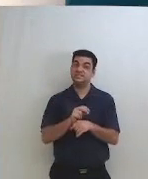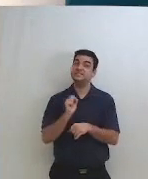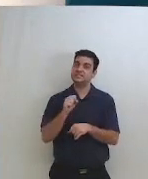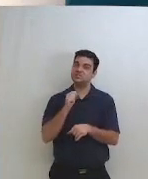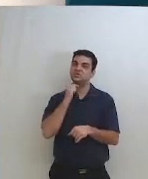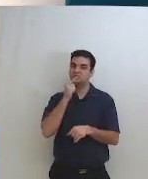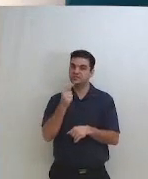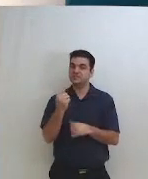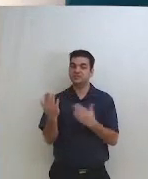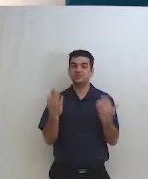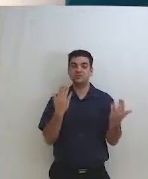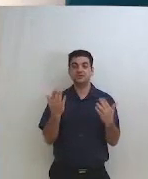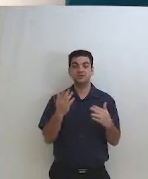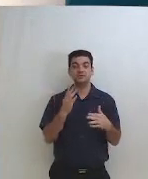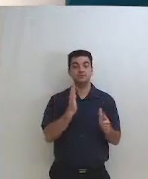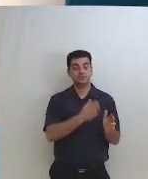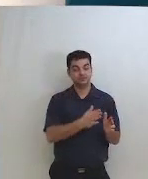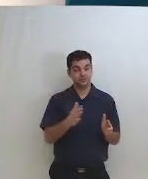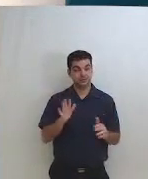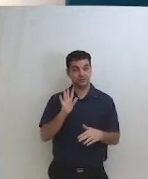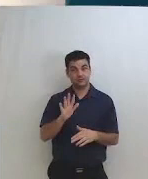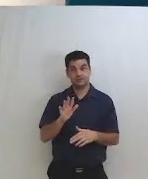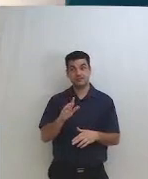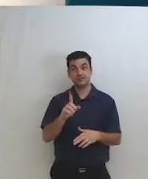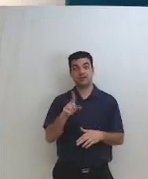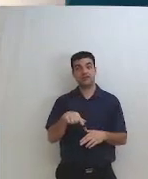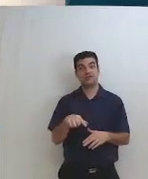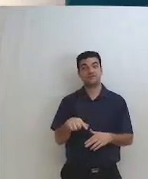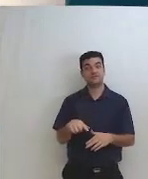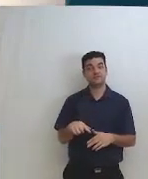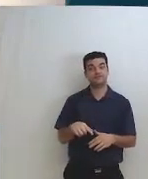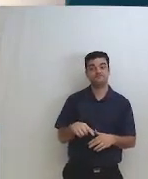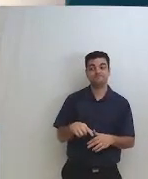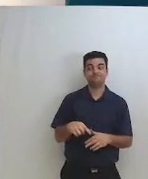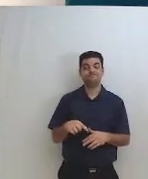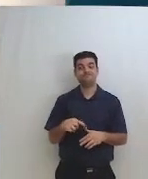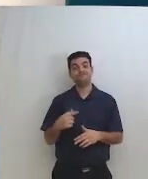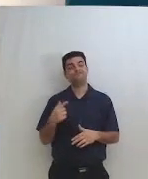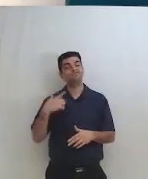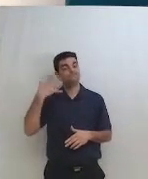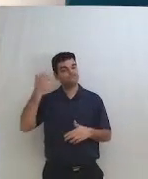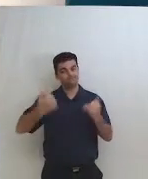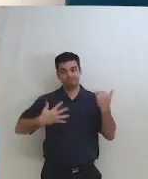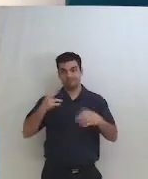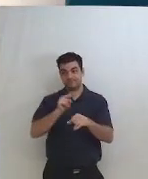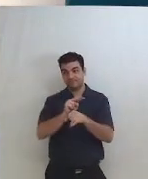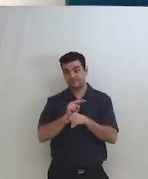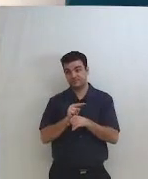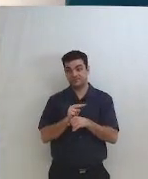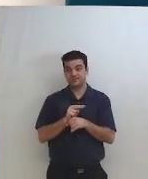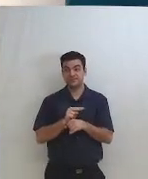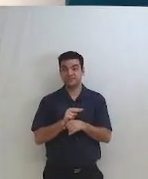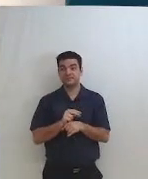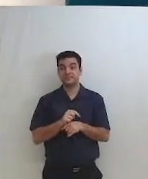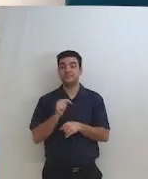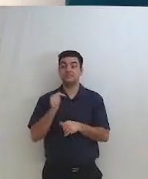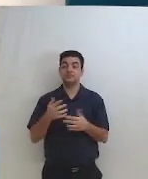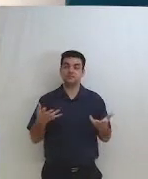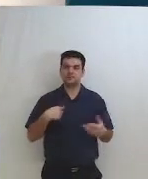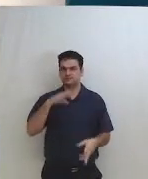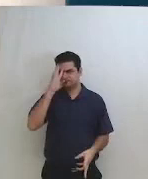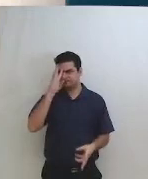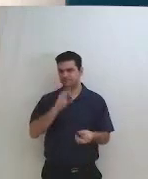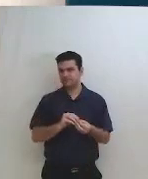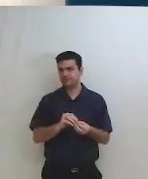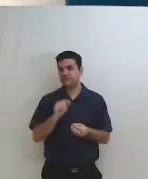de custódia, mas é exatamente a sustentação oral da defesa que nos faz crer que esse habeas corpus deve